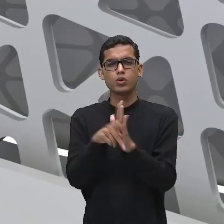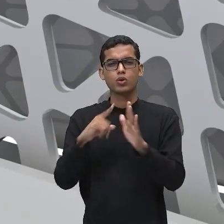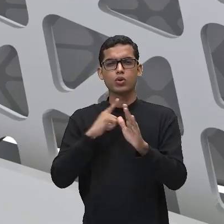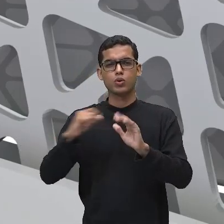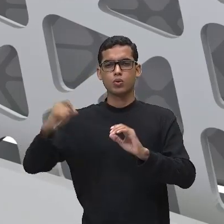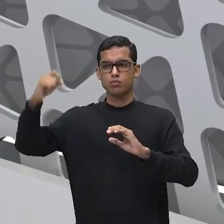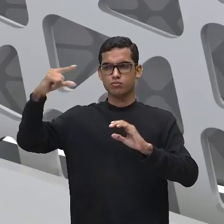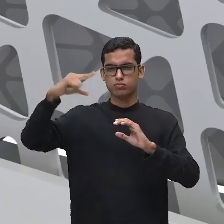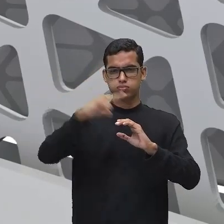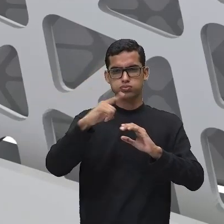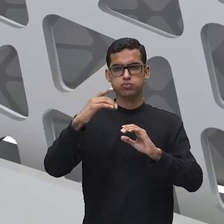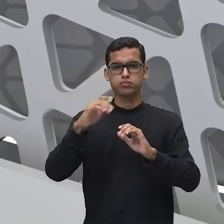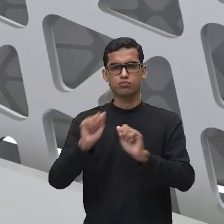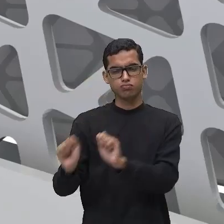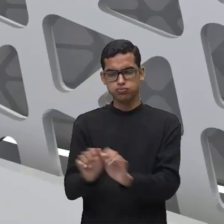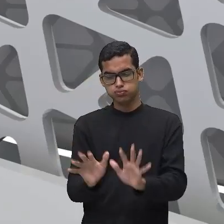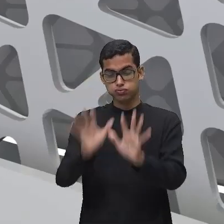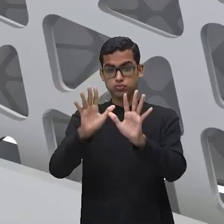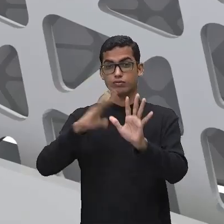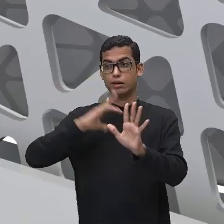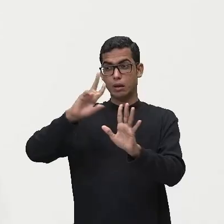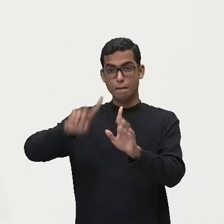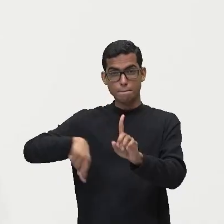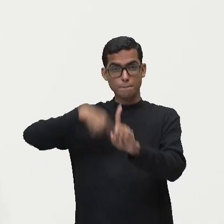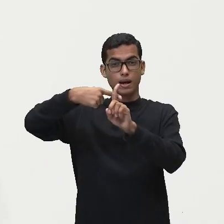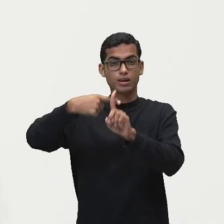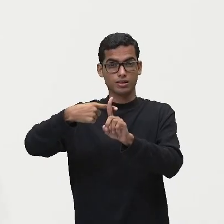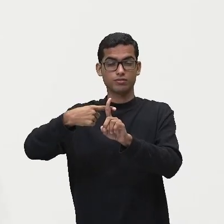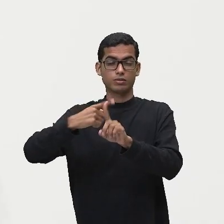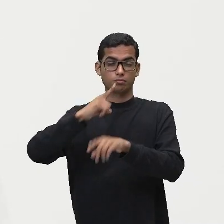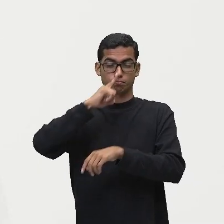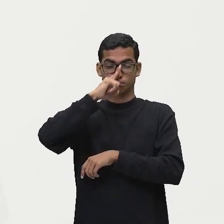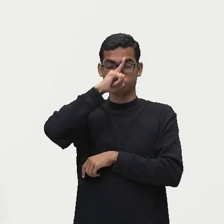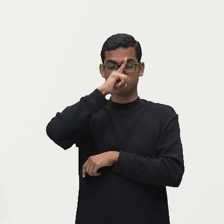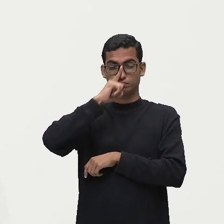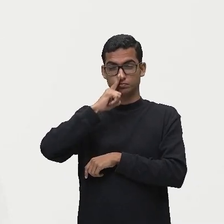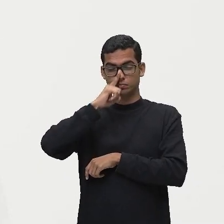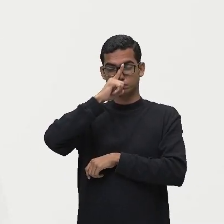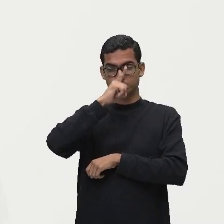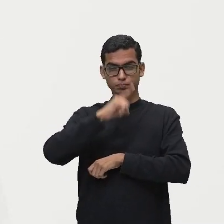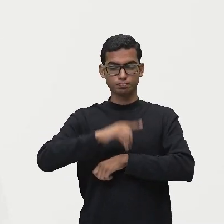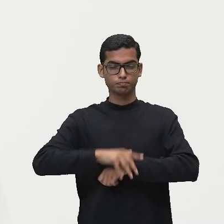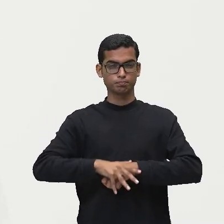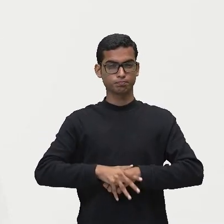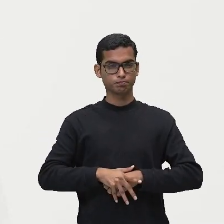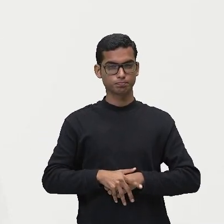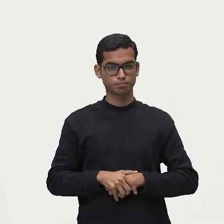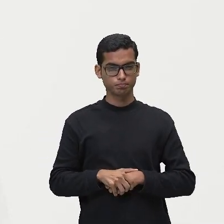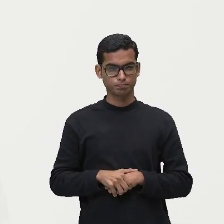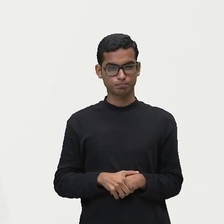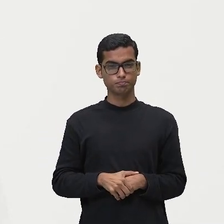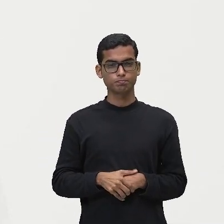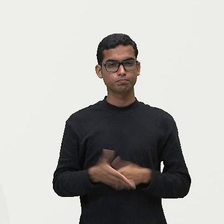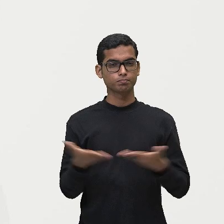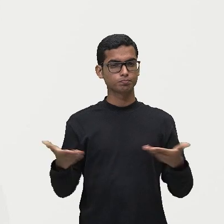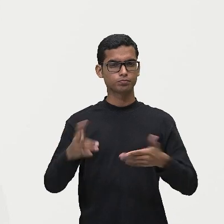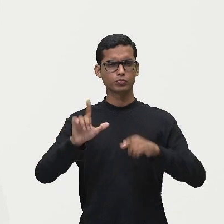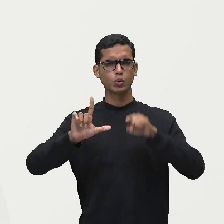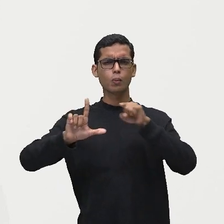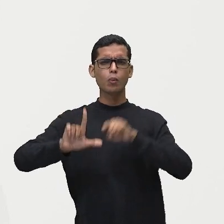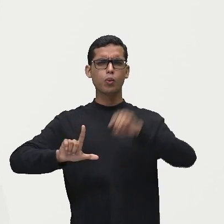Ok? Então, a gente vê agora mais um gráfico. Esse gráfico,